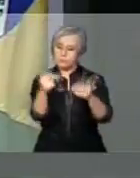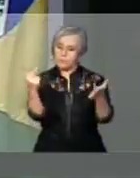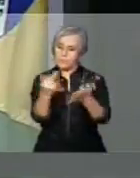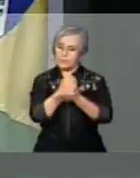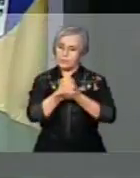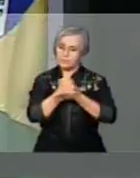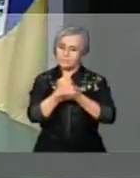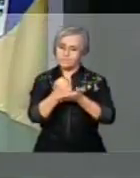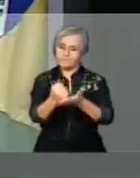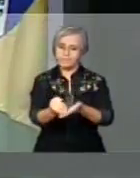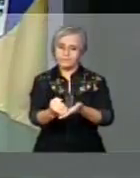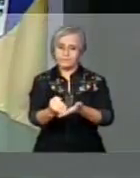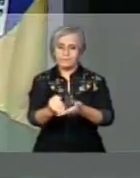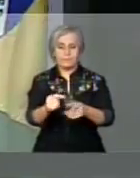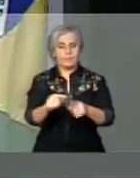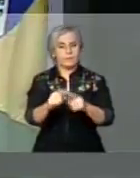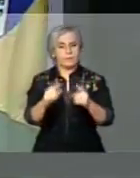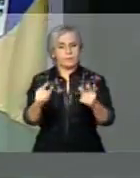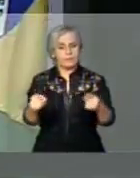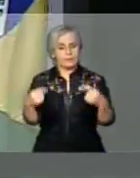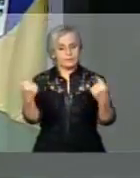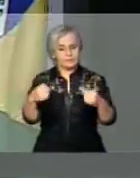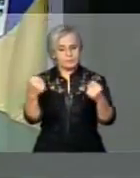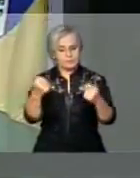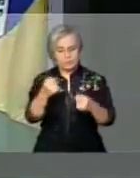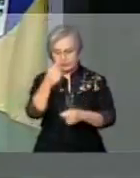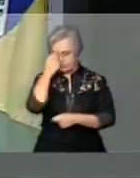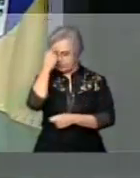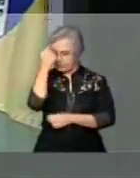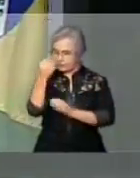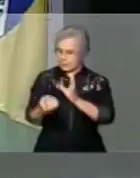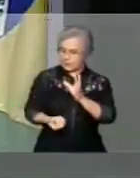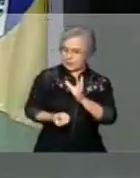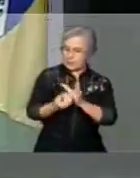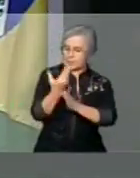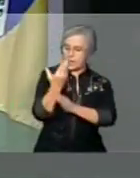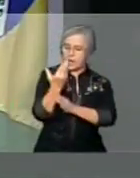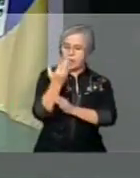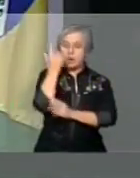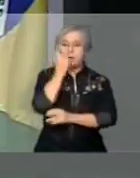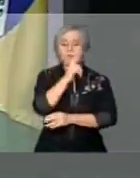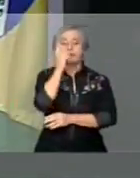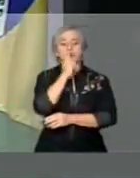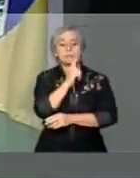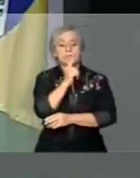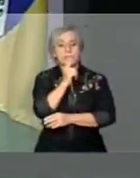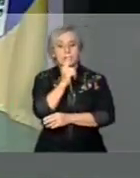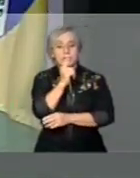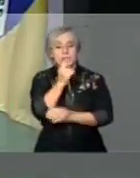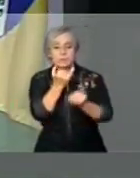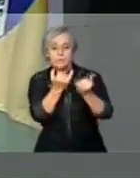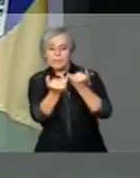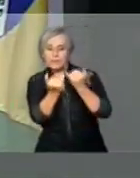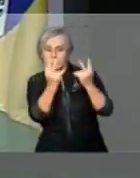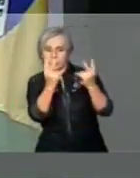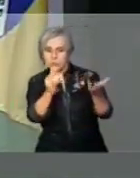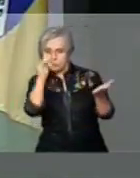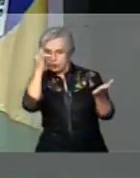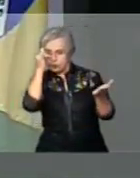mas fundamentalmente criar condições para que situações dessa natureza não venham a se